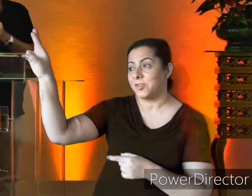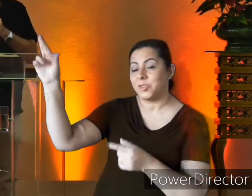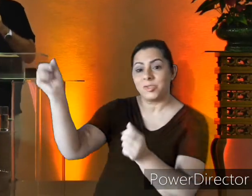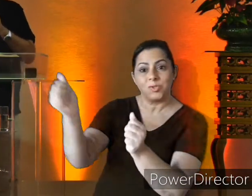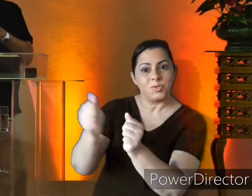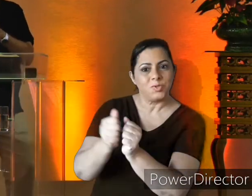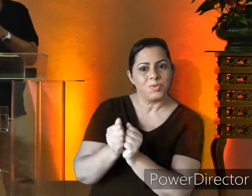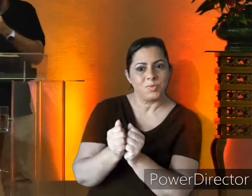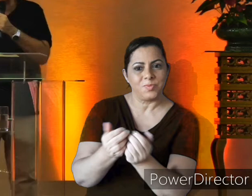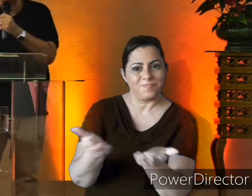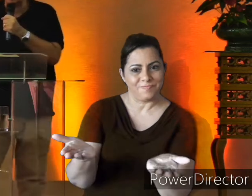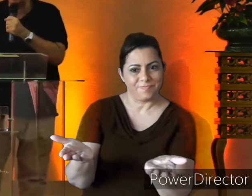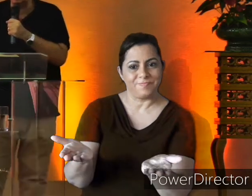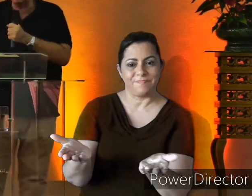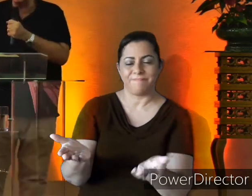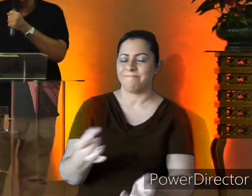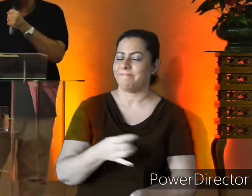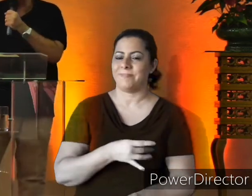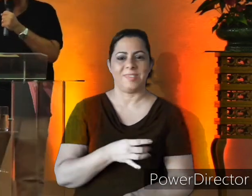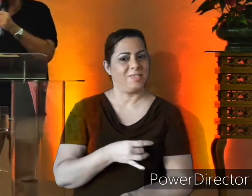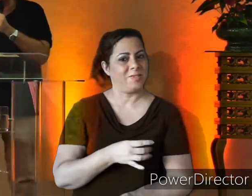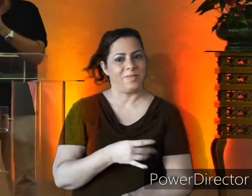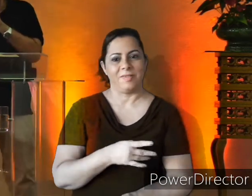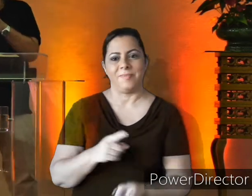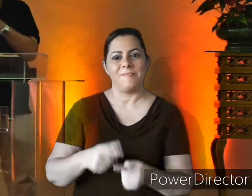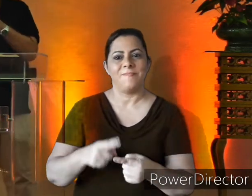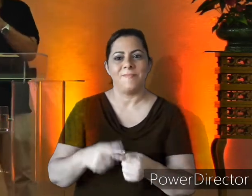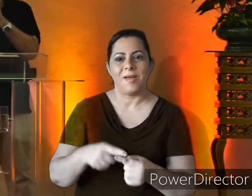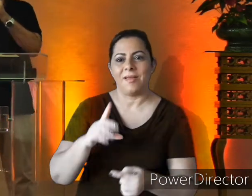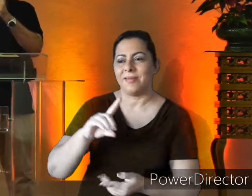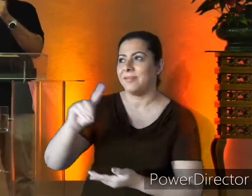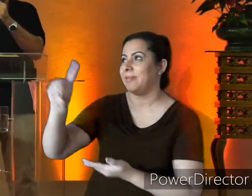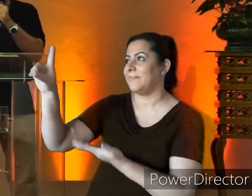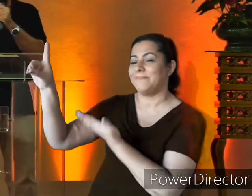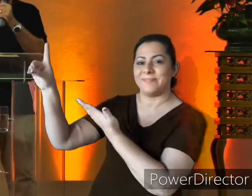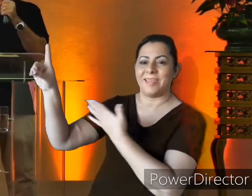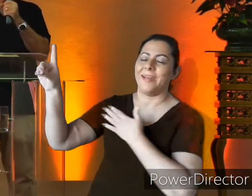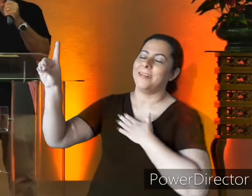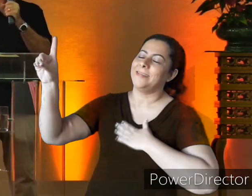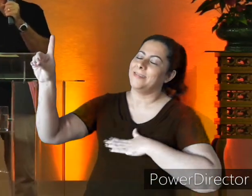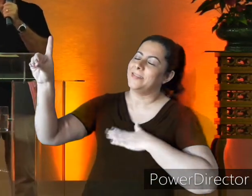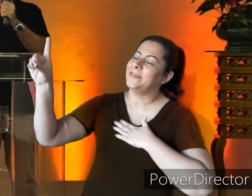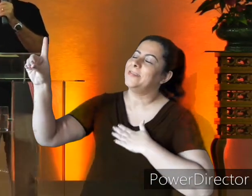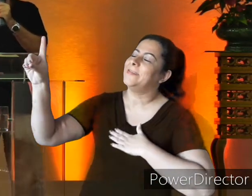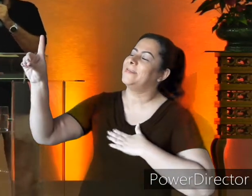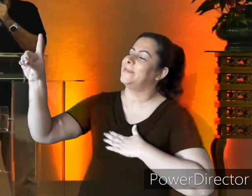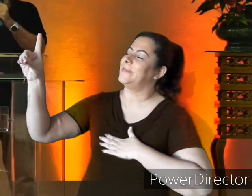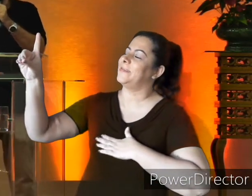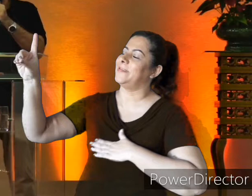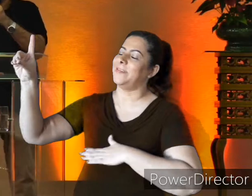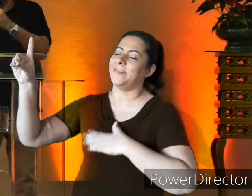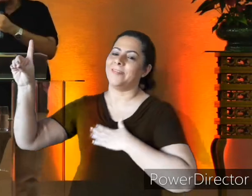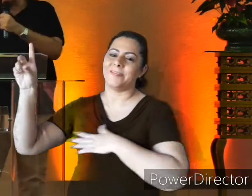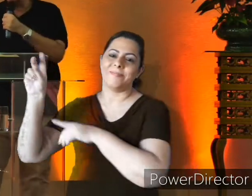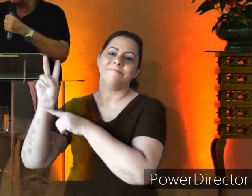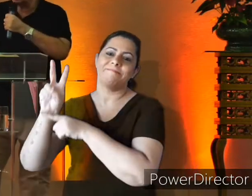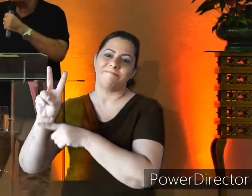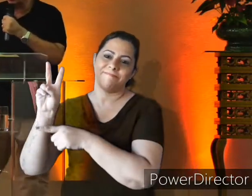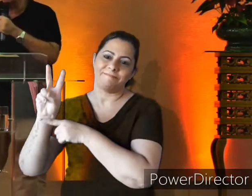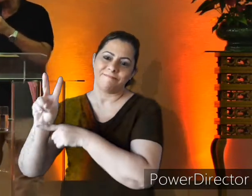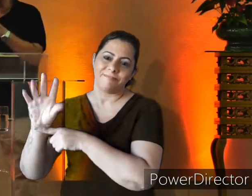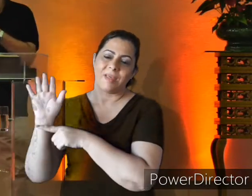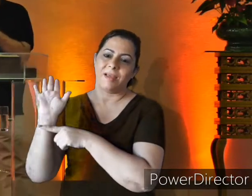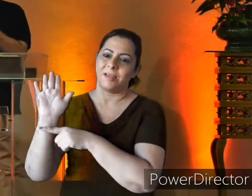Não temas, porque o Senhor, Ele tem prazer, Ele se alegra em guardar o seu povo, em guardar a sua igreja. Mais uma